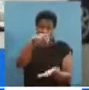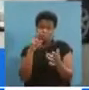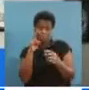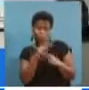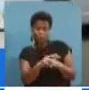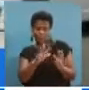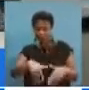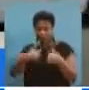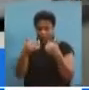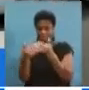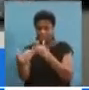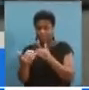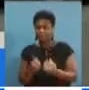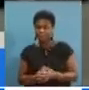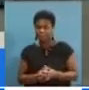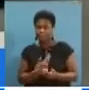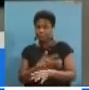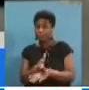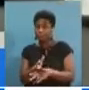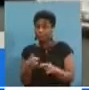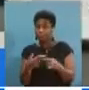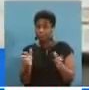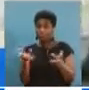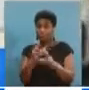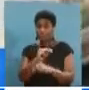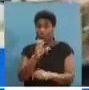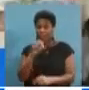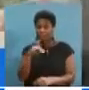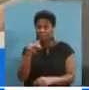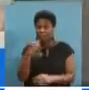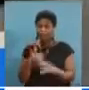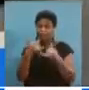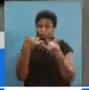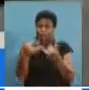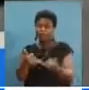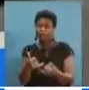Com este atraso, a inauguração do novo CNAD é adiada para maio de 2020.